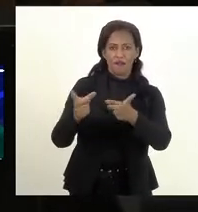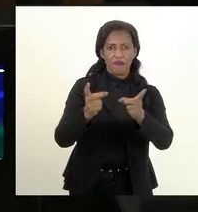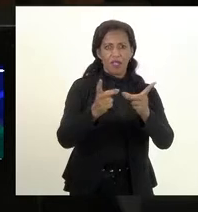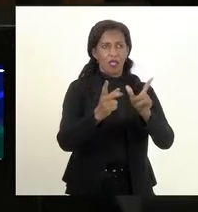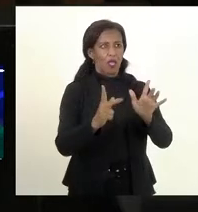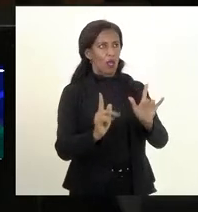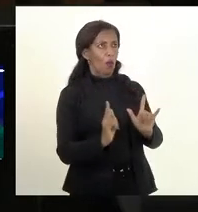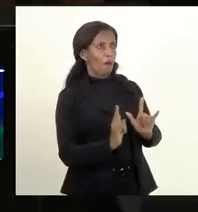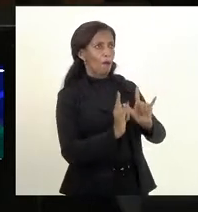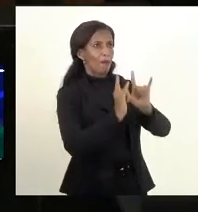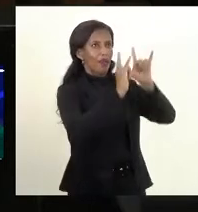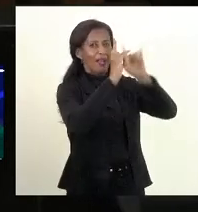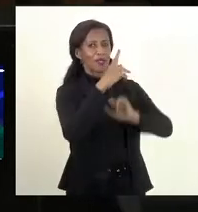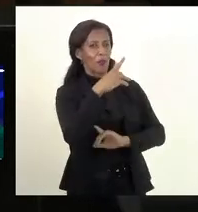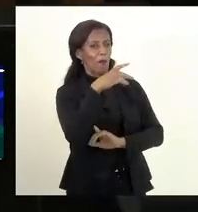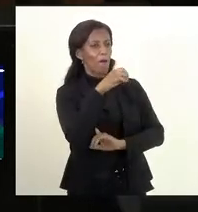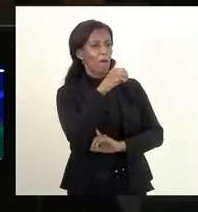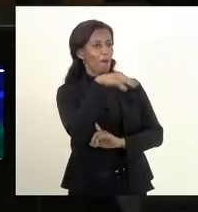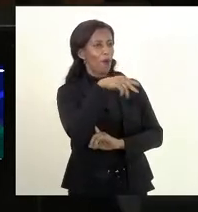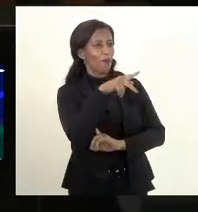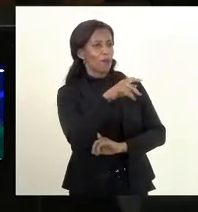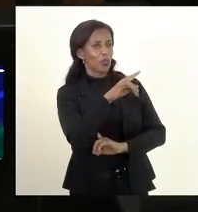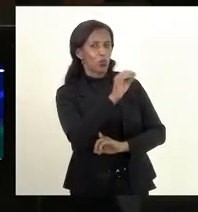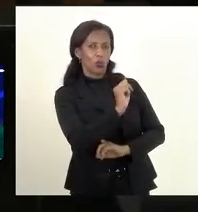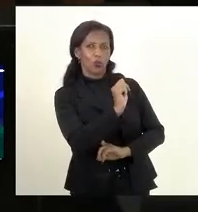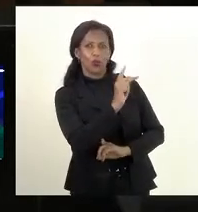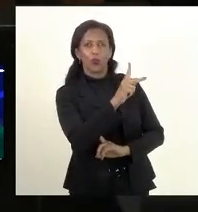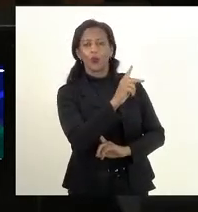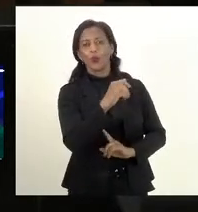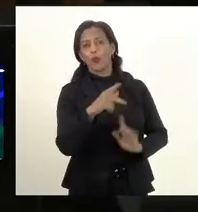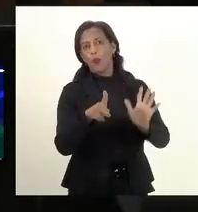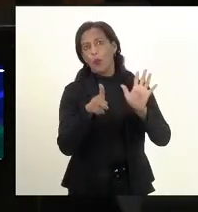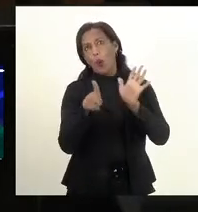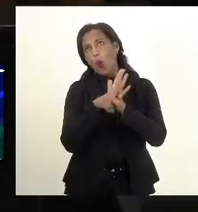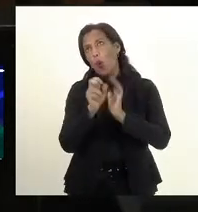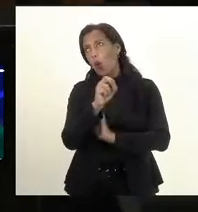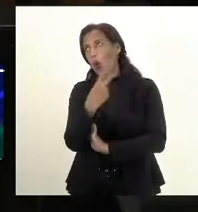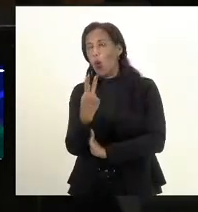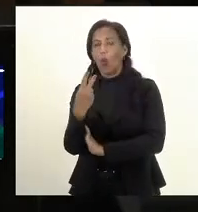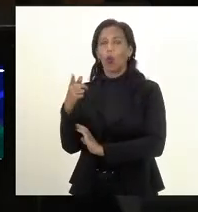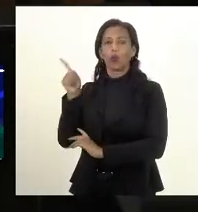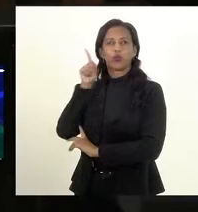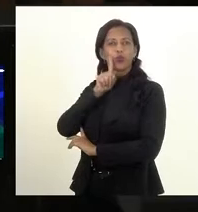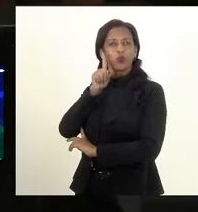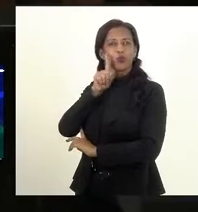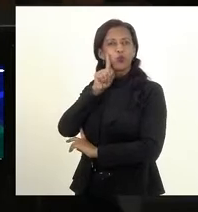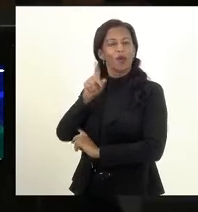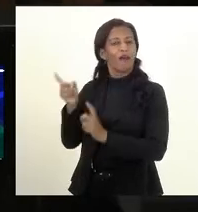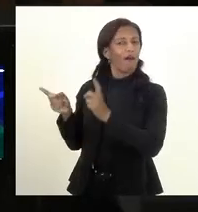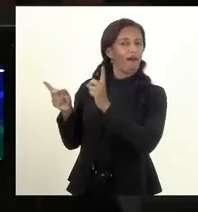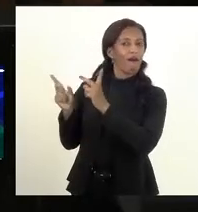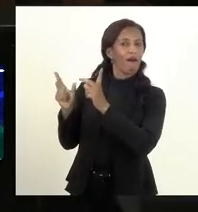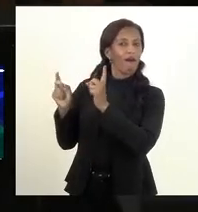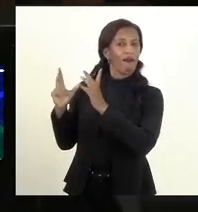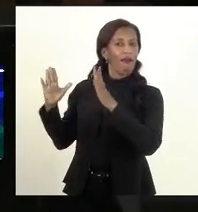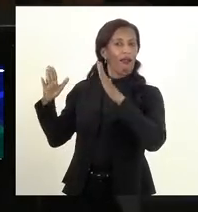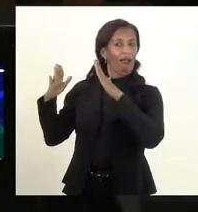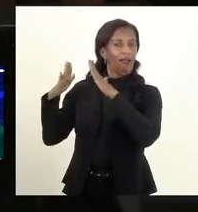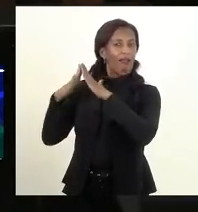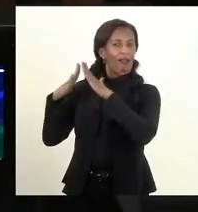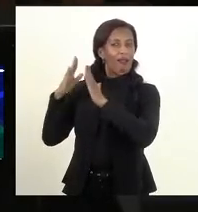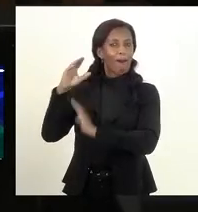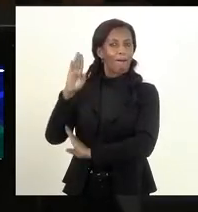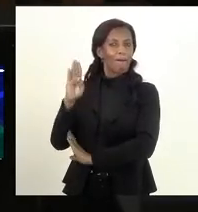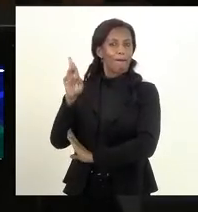Pedro o ou e os Estados Unidos quisesse vender a casa